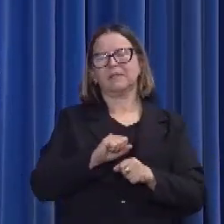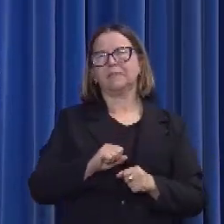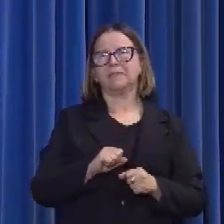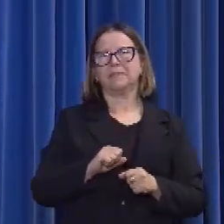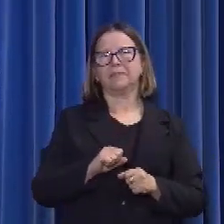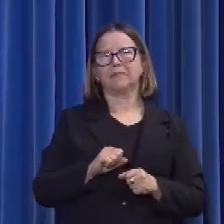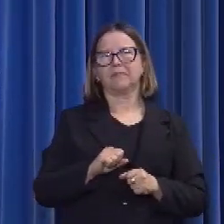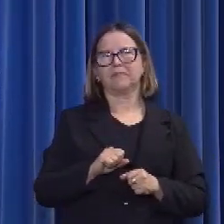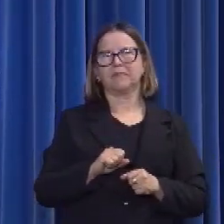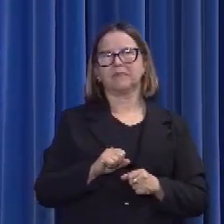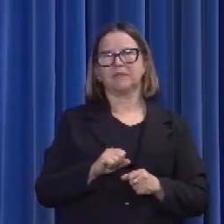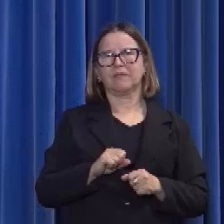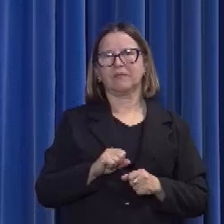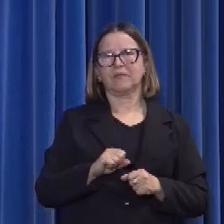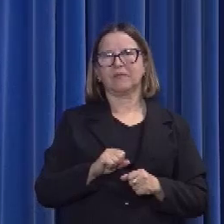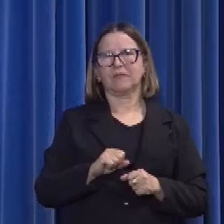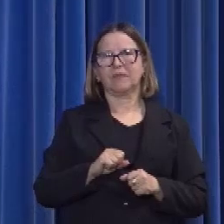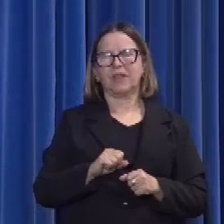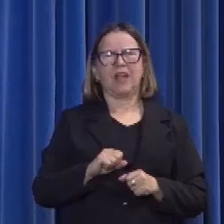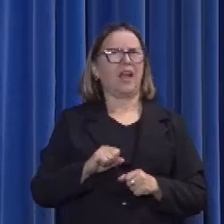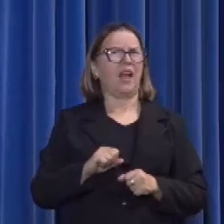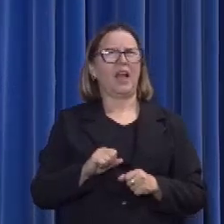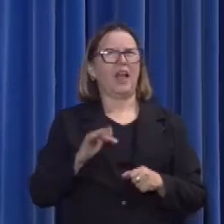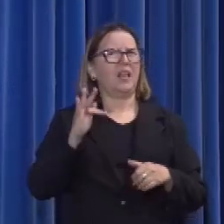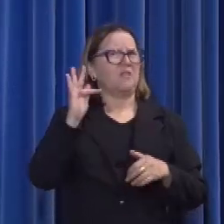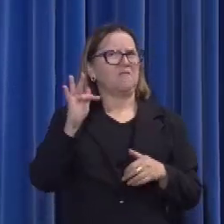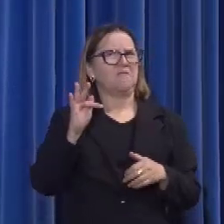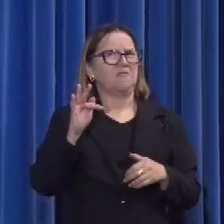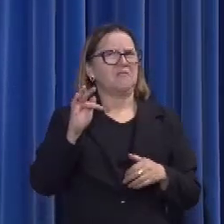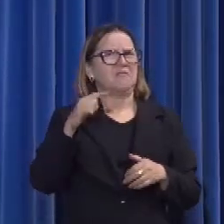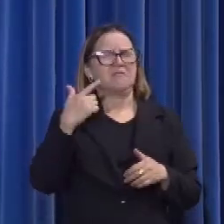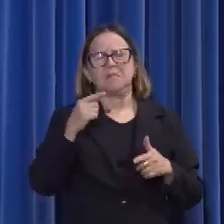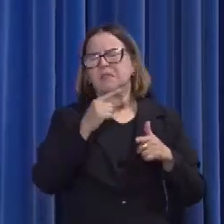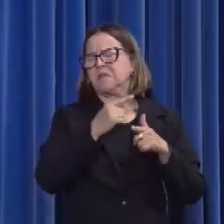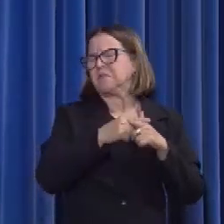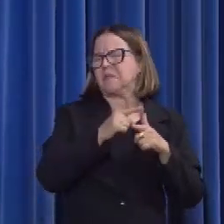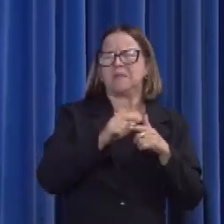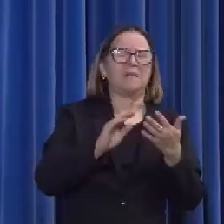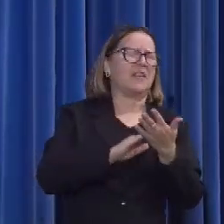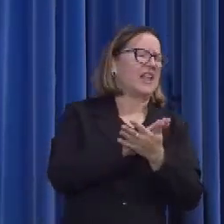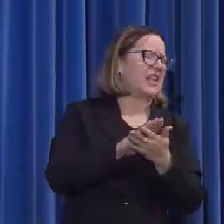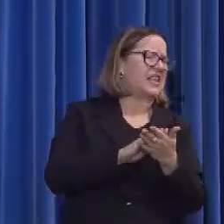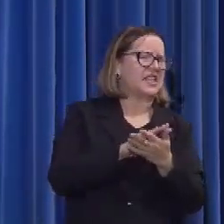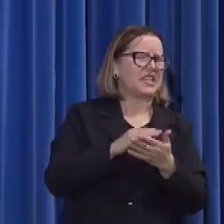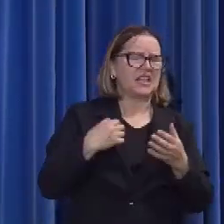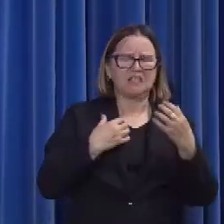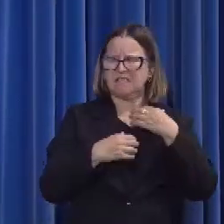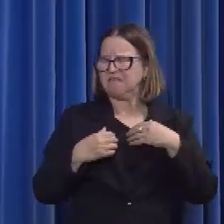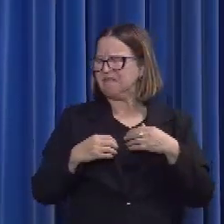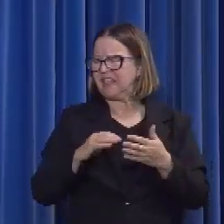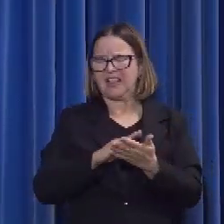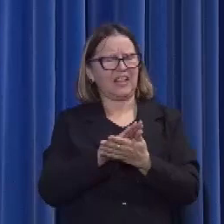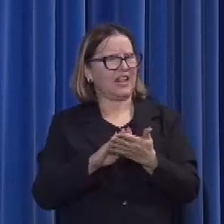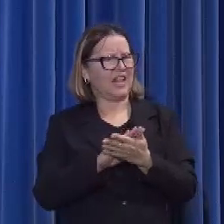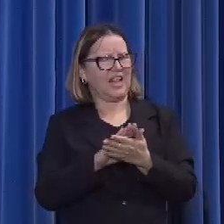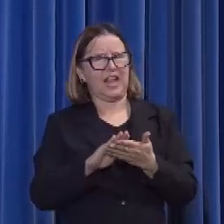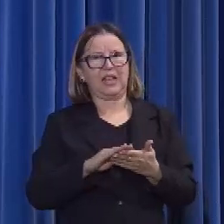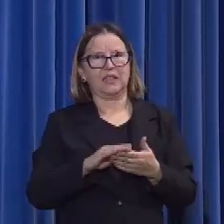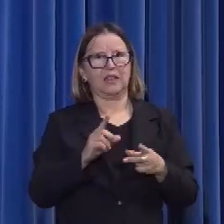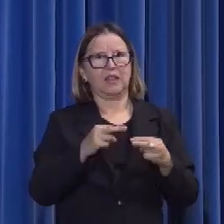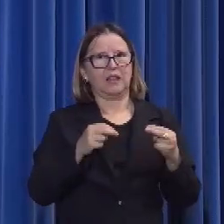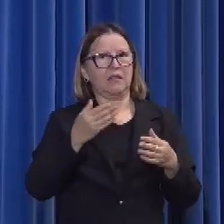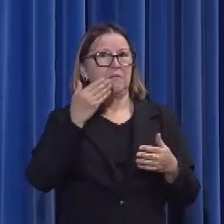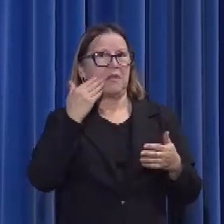que não vou ter mais problema, não vou passar por tribulação, não vou passar por aflição, as coisas vão melhorar.